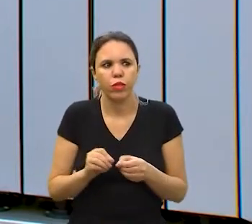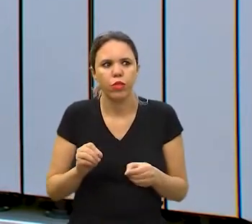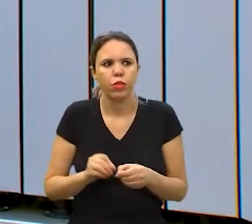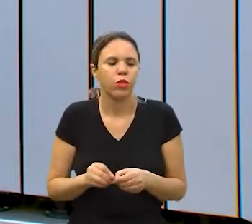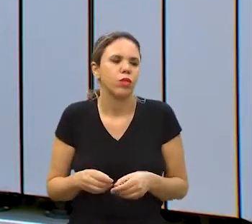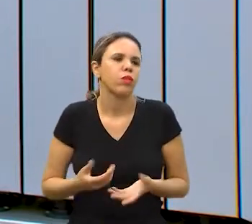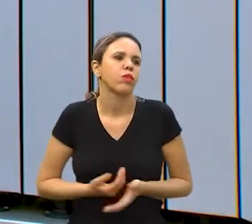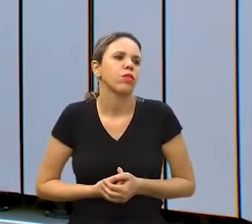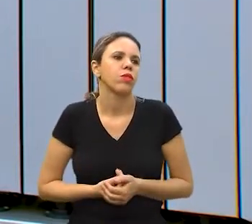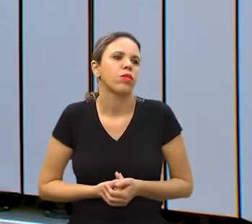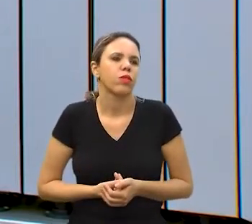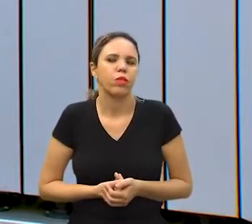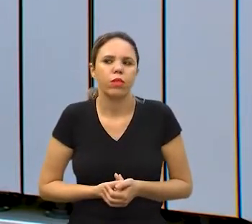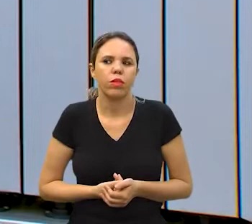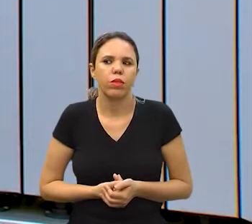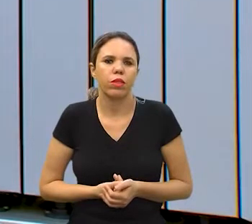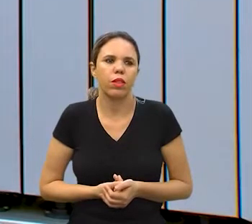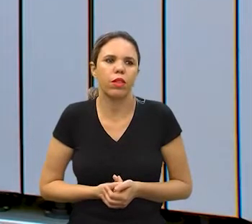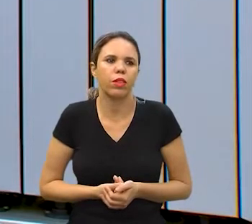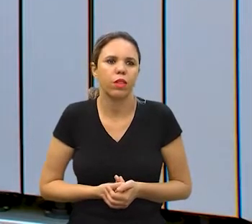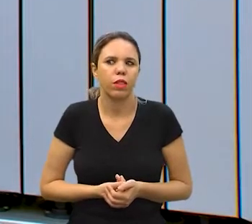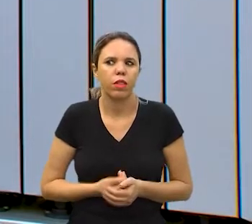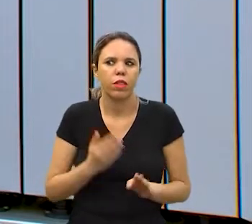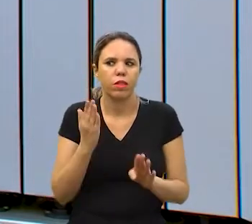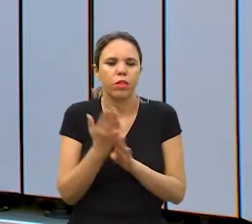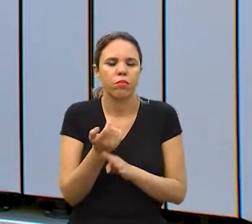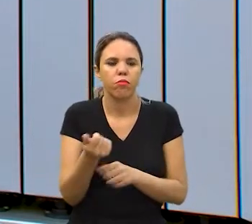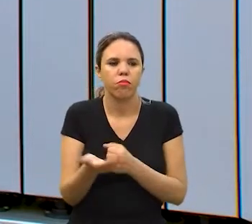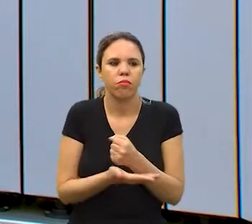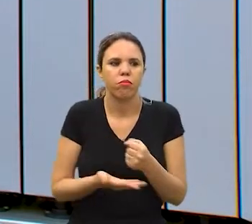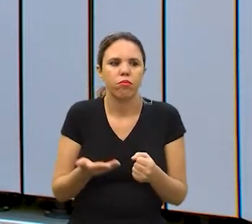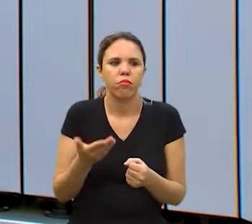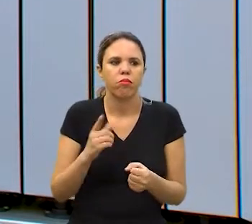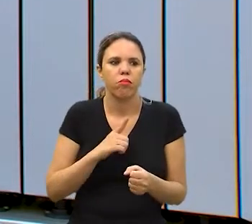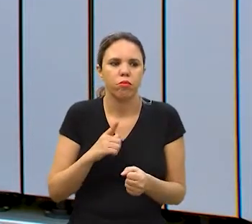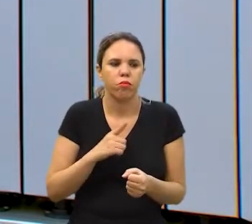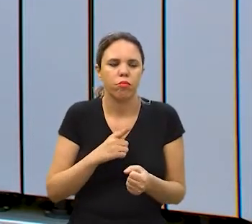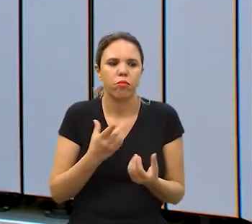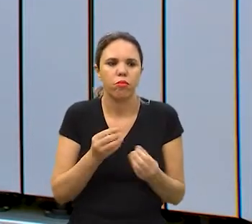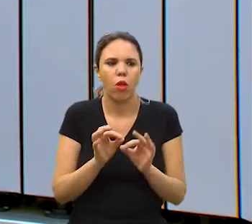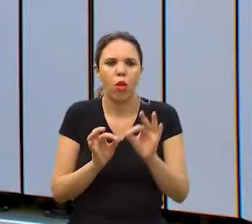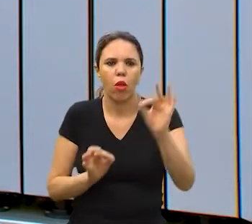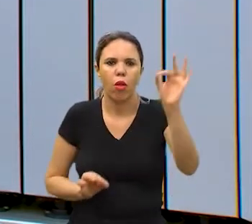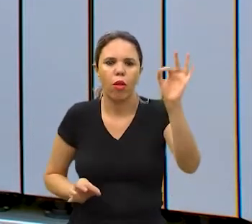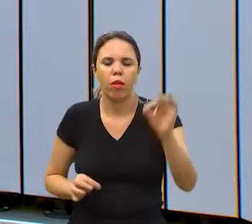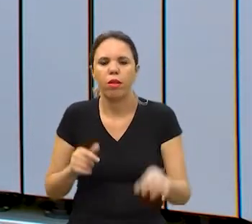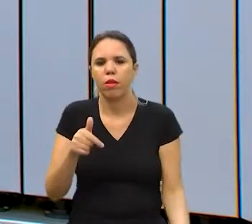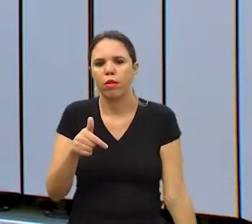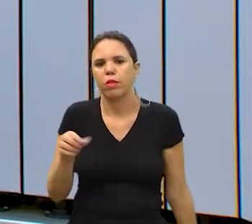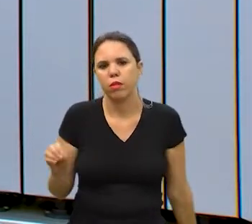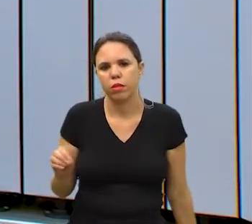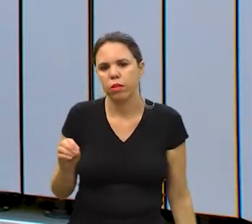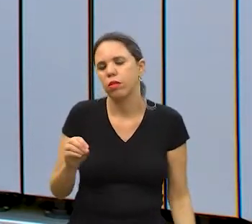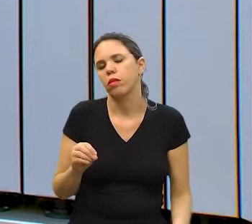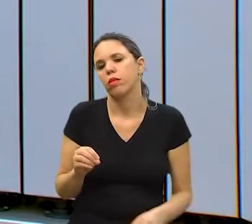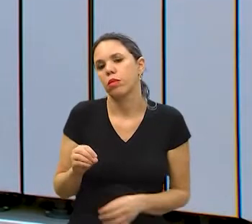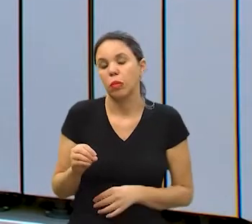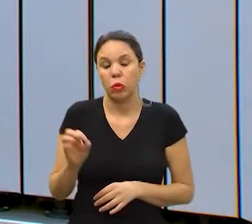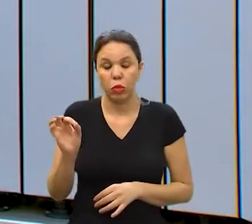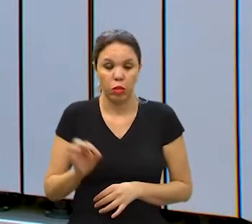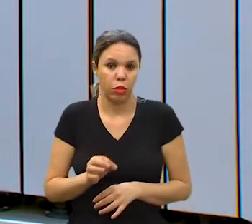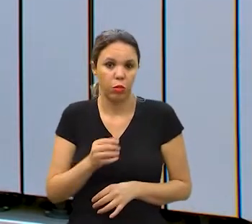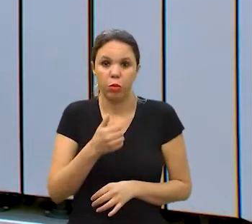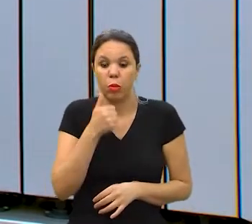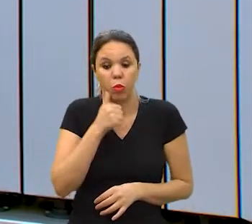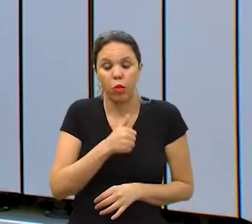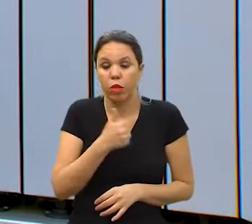um curso lá no seu nome. Mas assim, está achando poucos lugares que tem. E é muito longe, porque muitas escolas têm 70%, 80% para masculino,